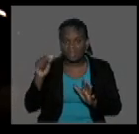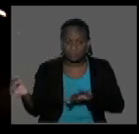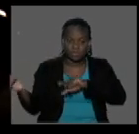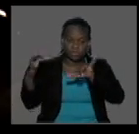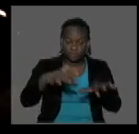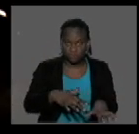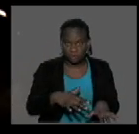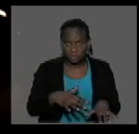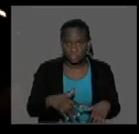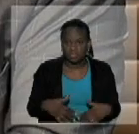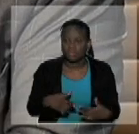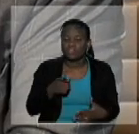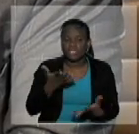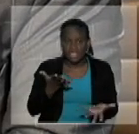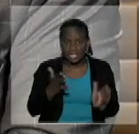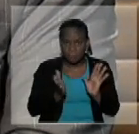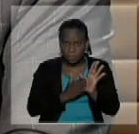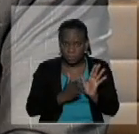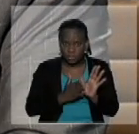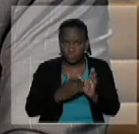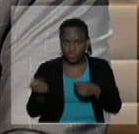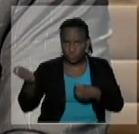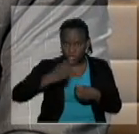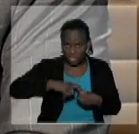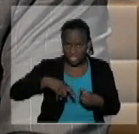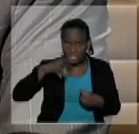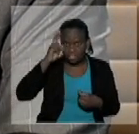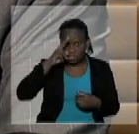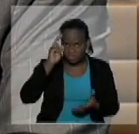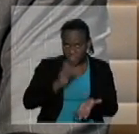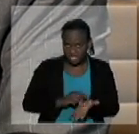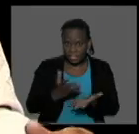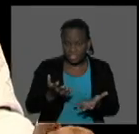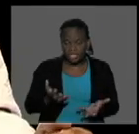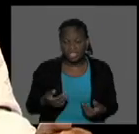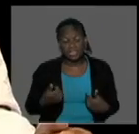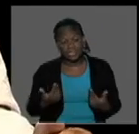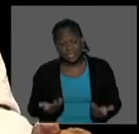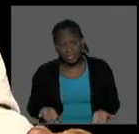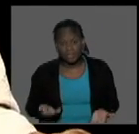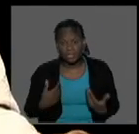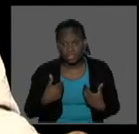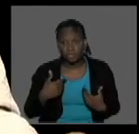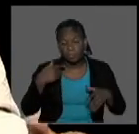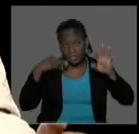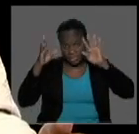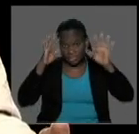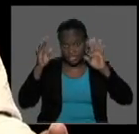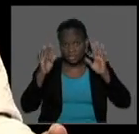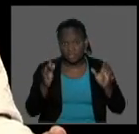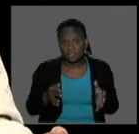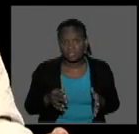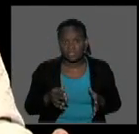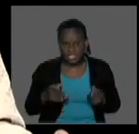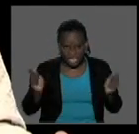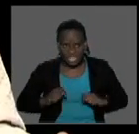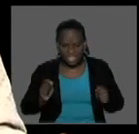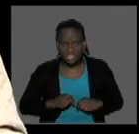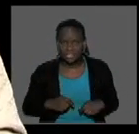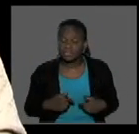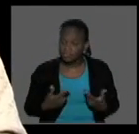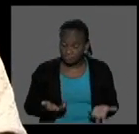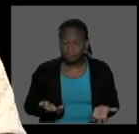afrodiaspórica. O senhor propõe um resgate desse conceito original? Então, eu tenho pensado... É possível